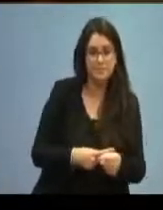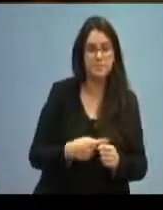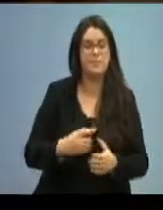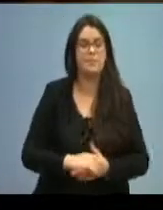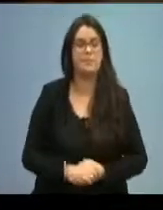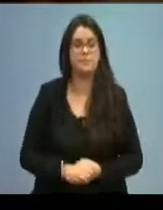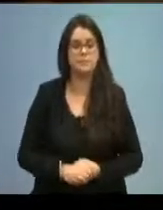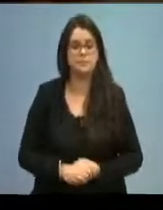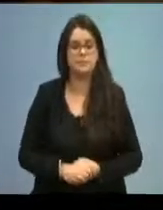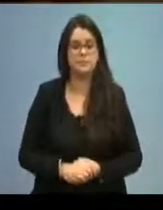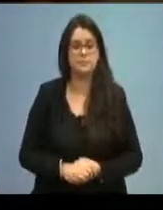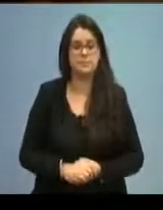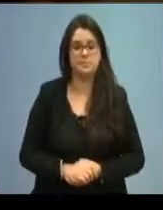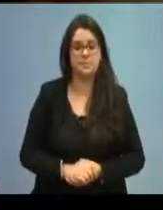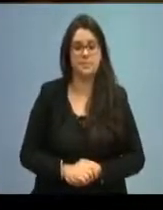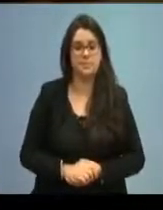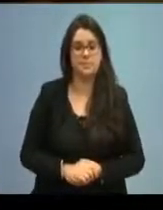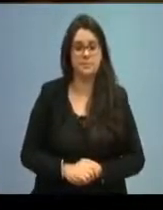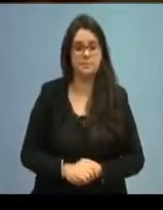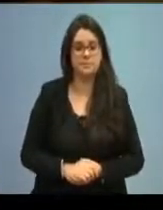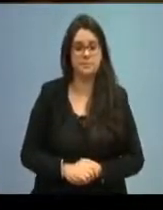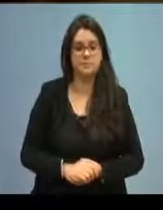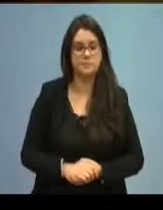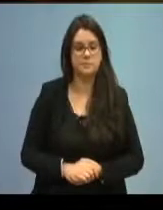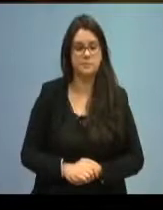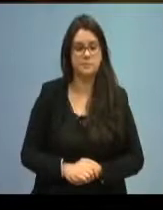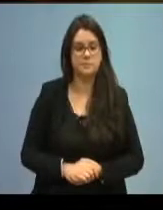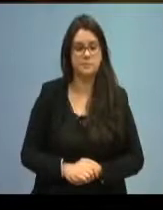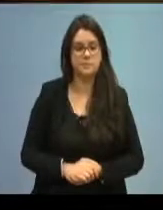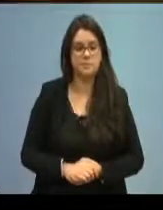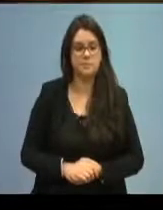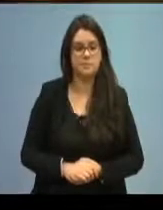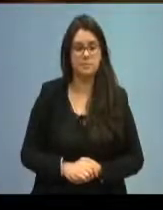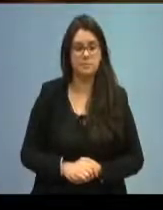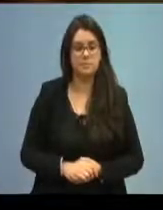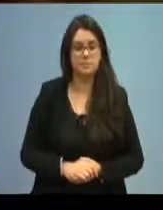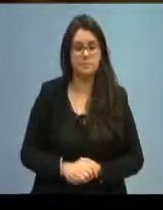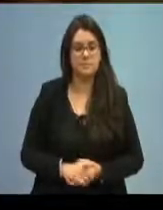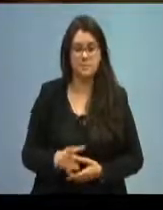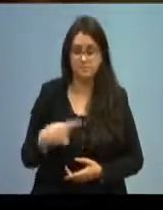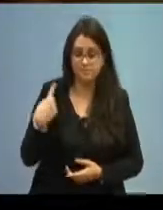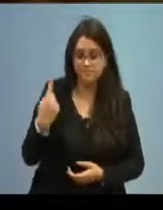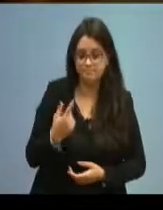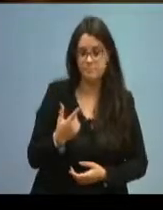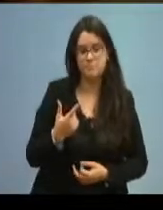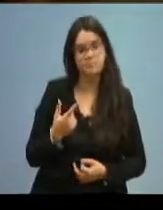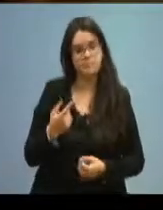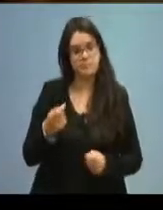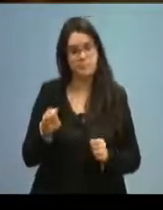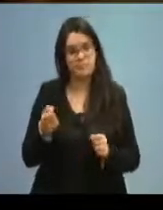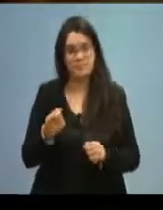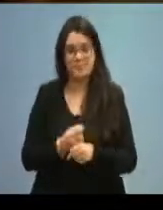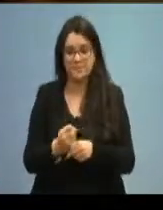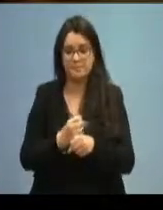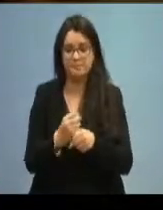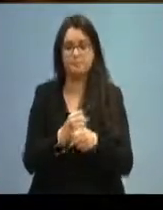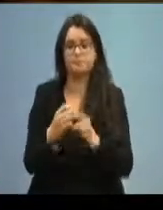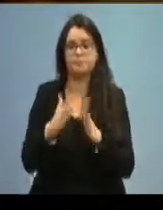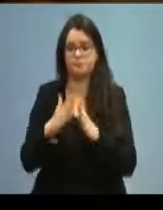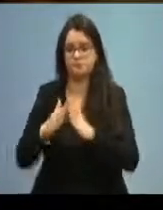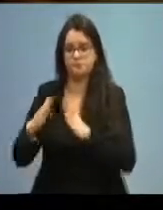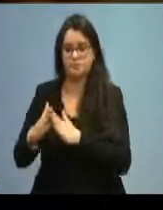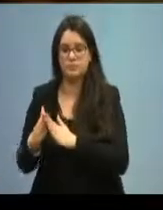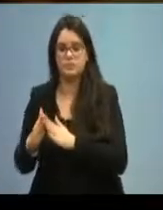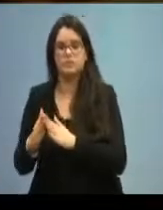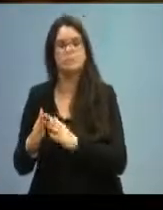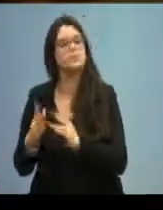ter uma injeção econômica na construção dessas casas populares ou dessas